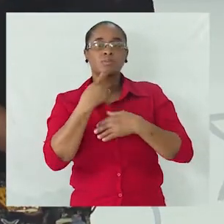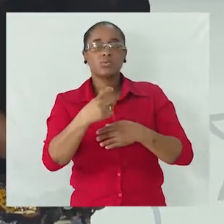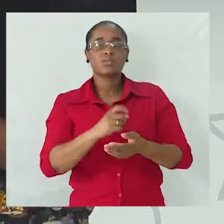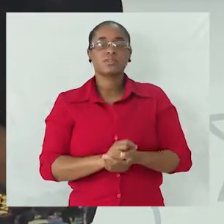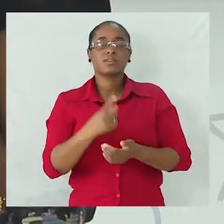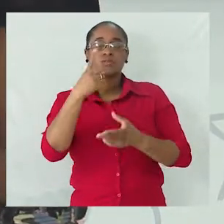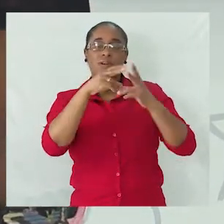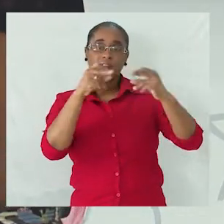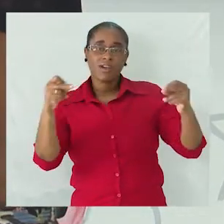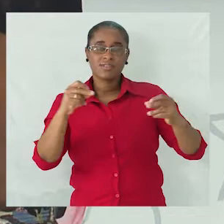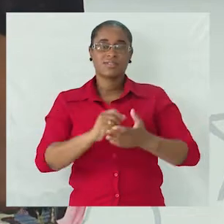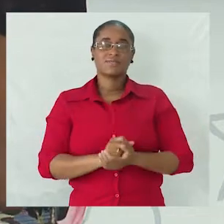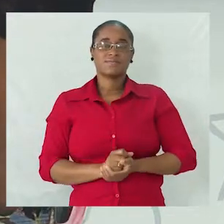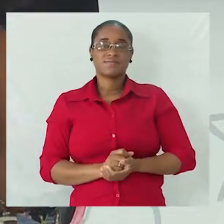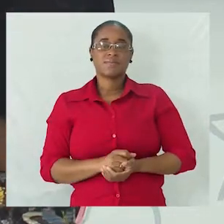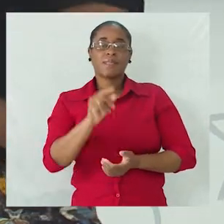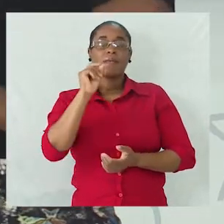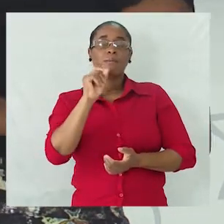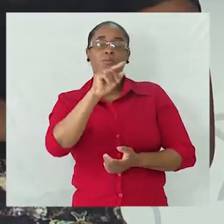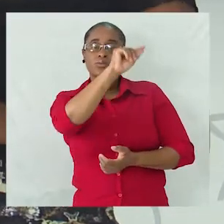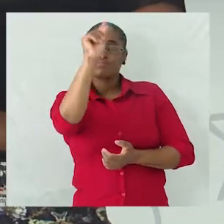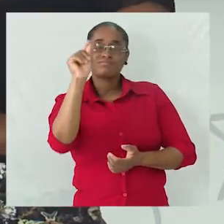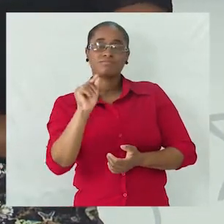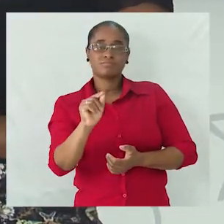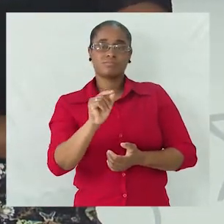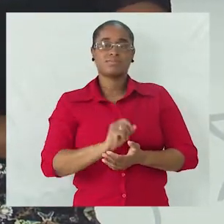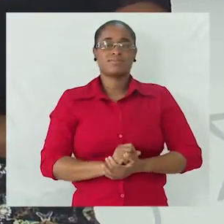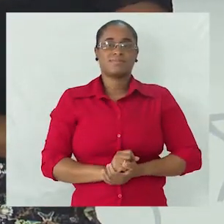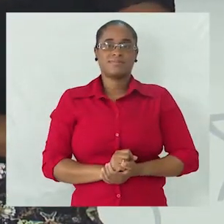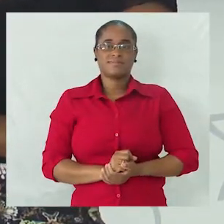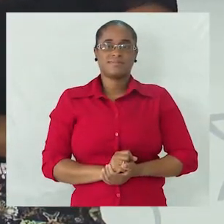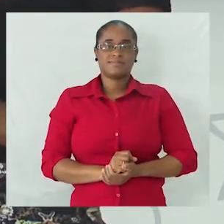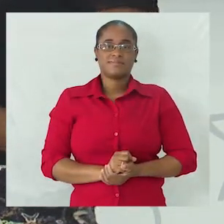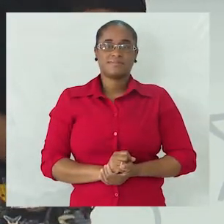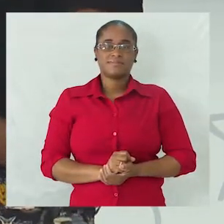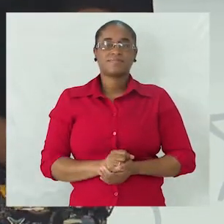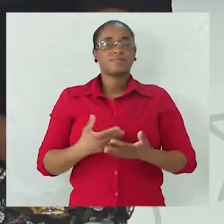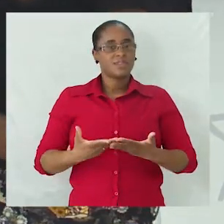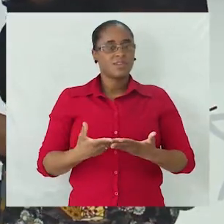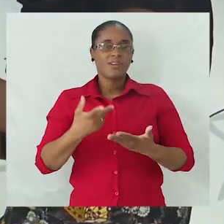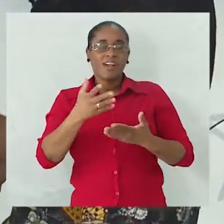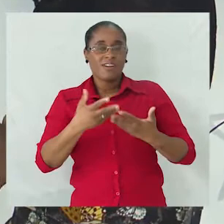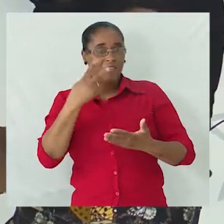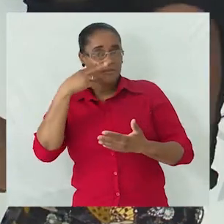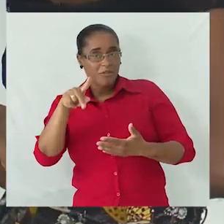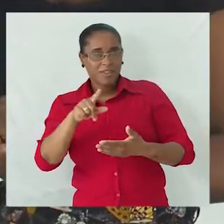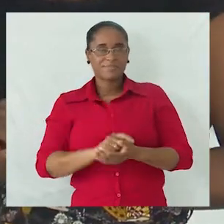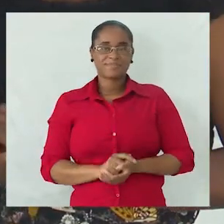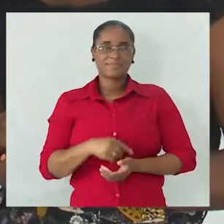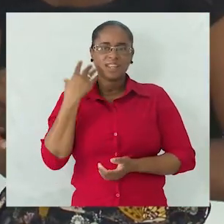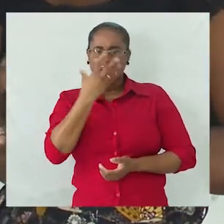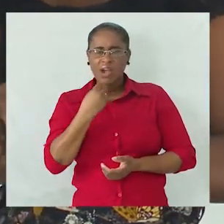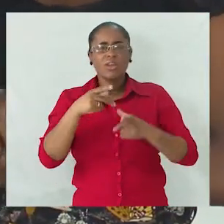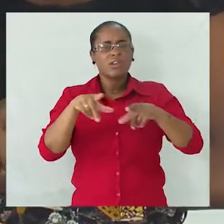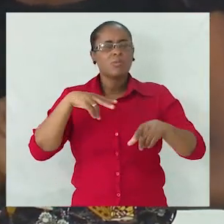numa frase, ponto de interrogação. Então vamos lá ver. É aula de língua